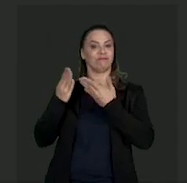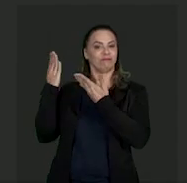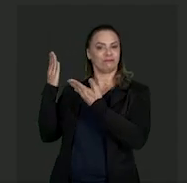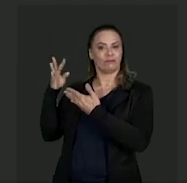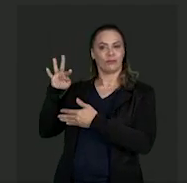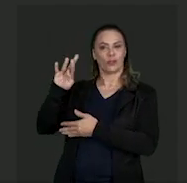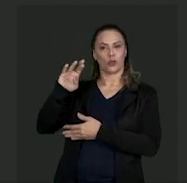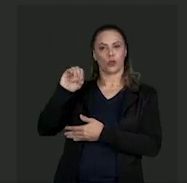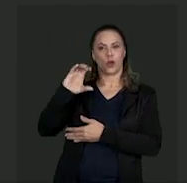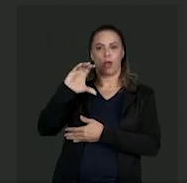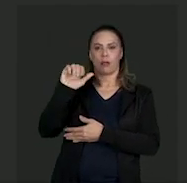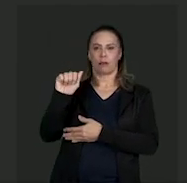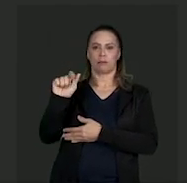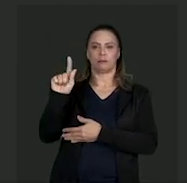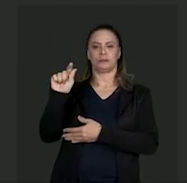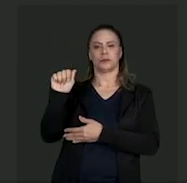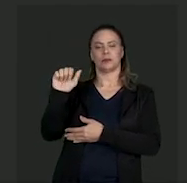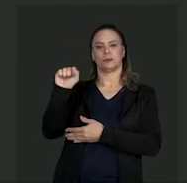gasosa.